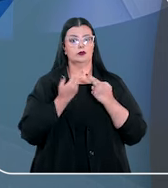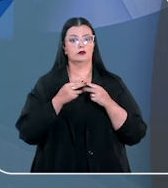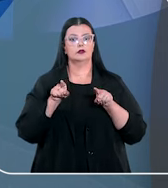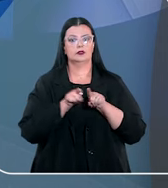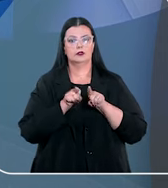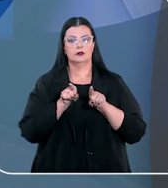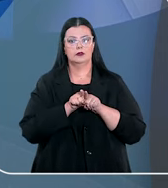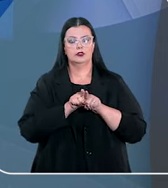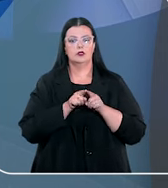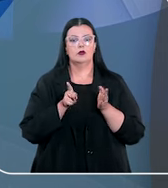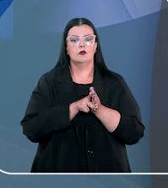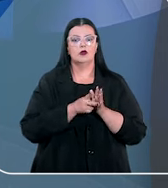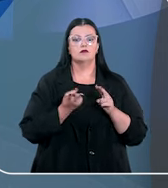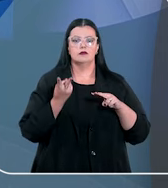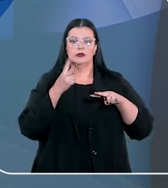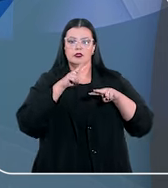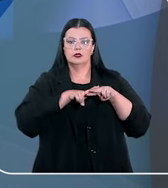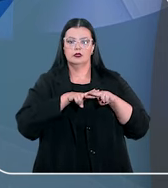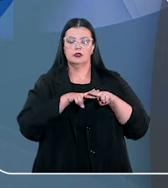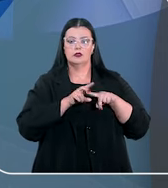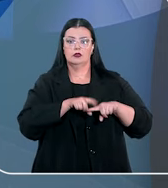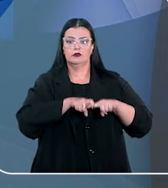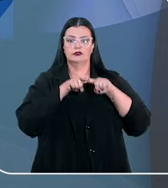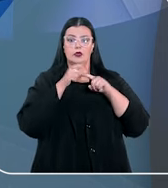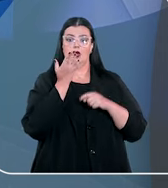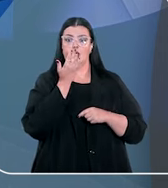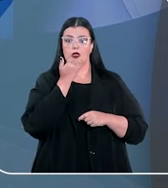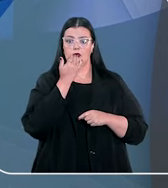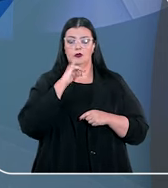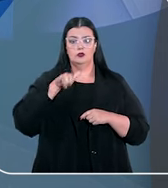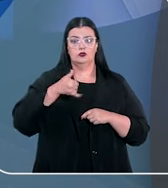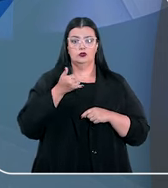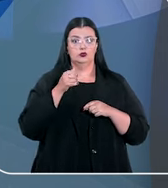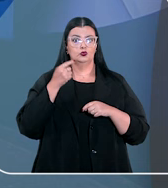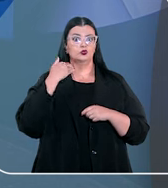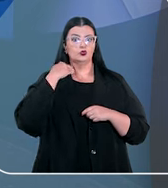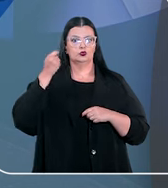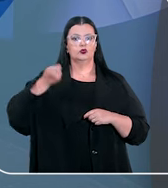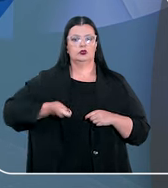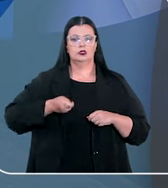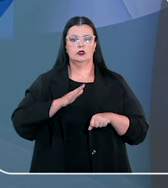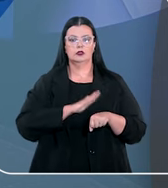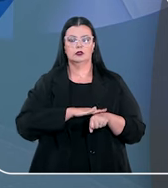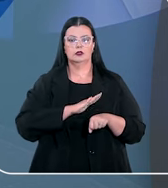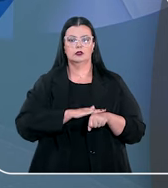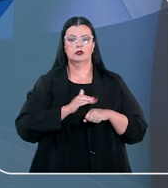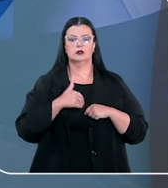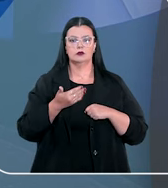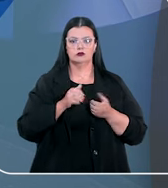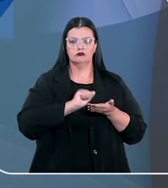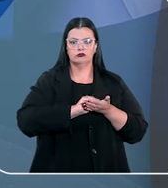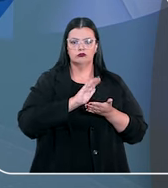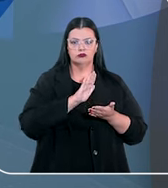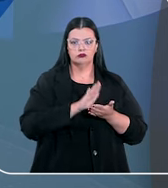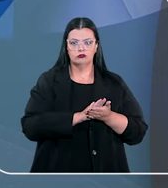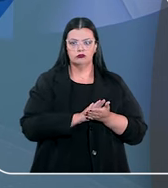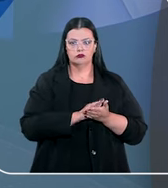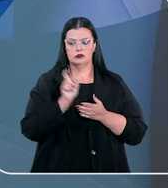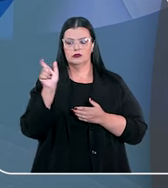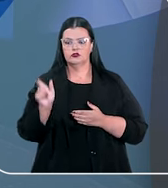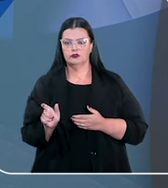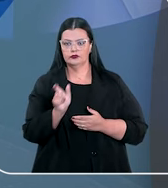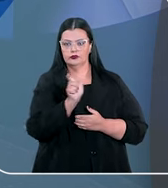também decidiu que na prisão por dívida alimentar, o juiz deve justificar o tempo determinado para a medida de